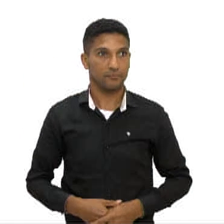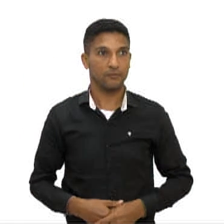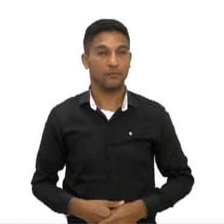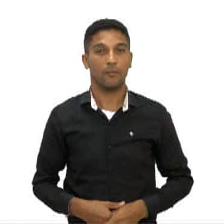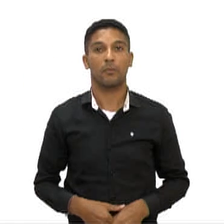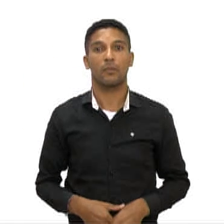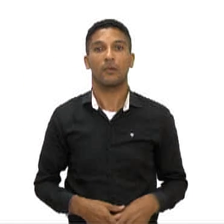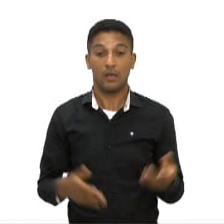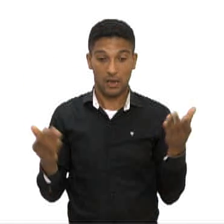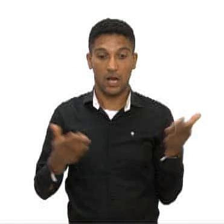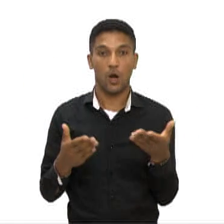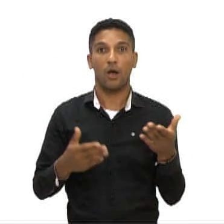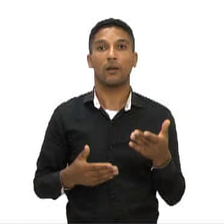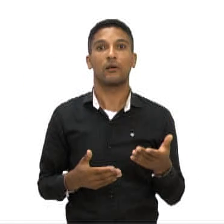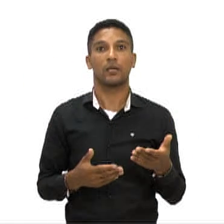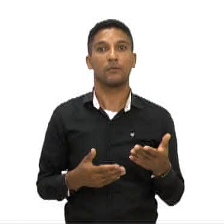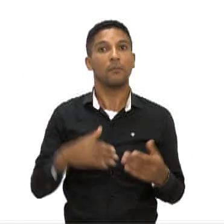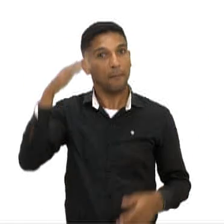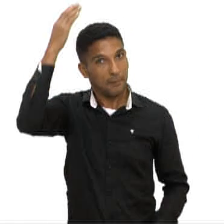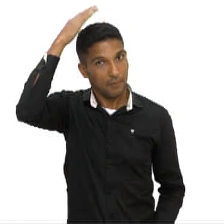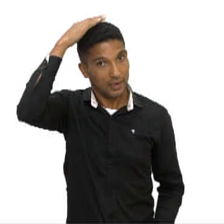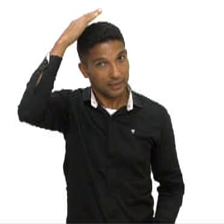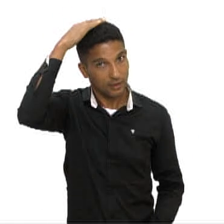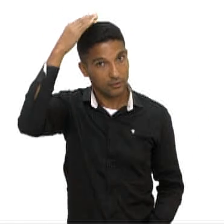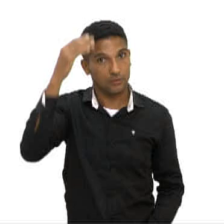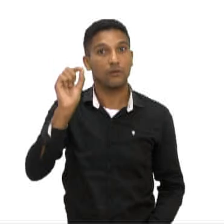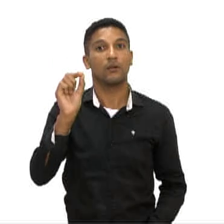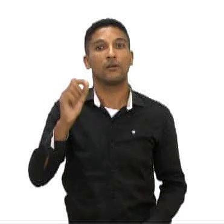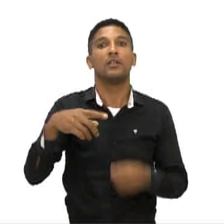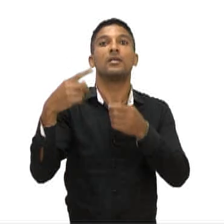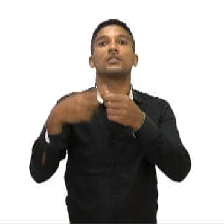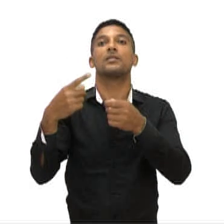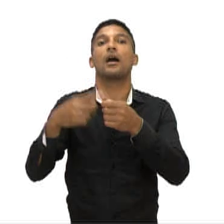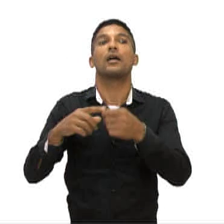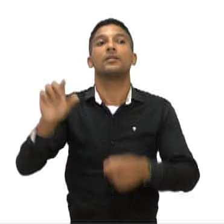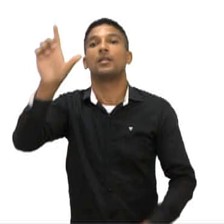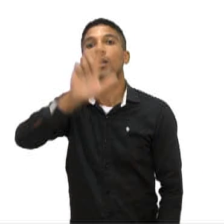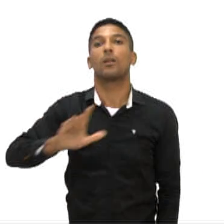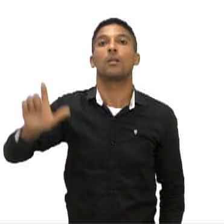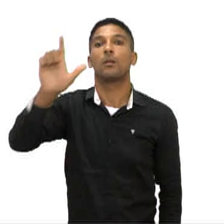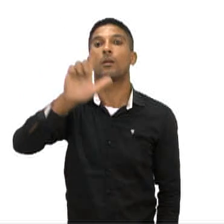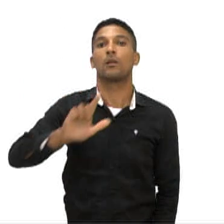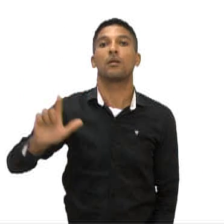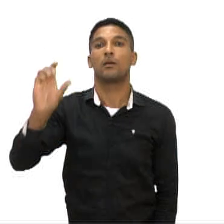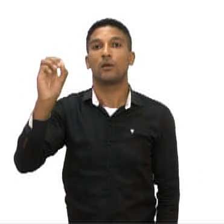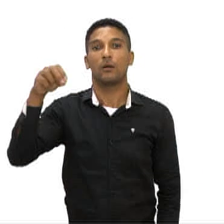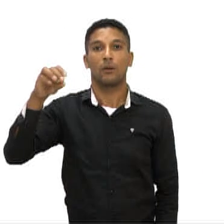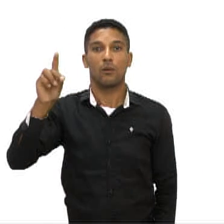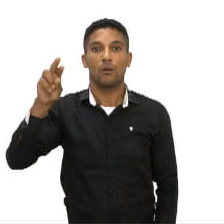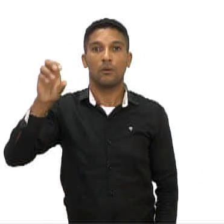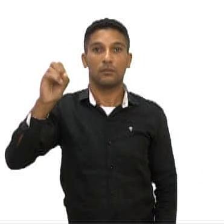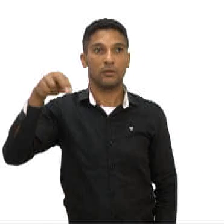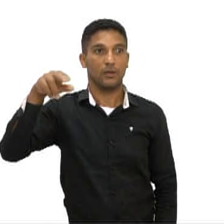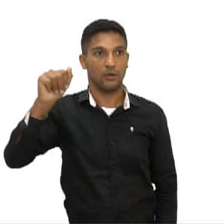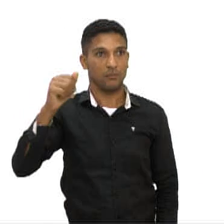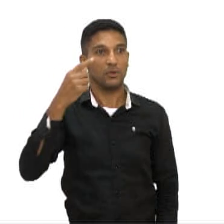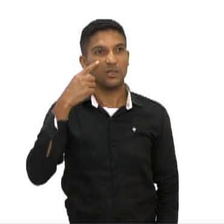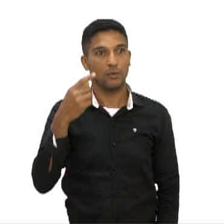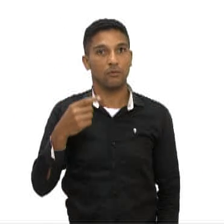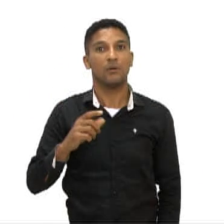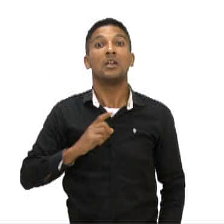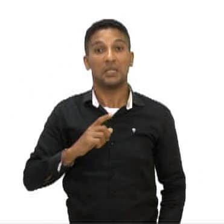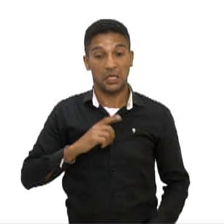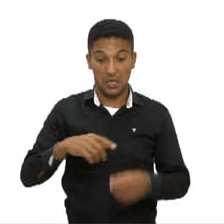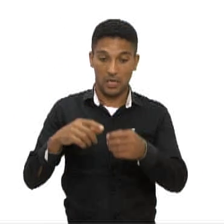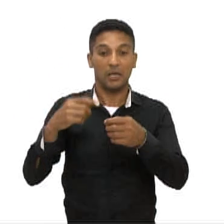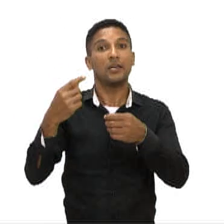de Londrina. Também, olha aqui, metrópole. O que a gente observa sempre nas áreas